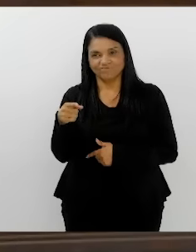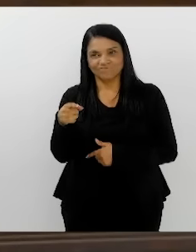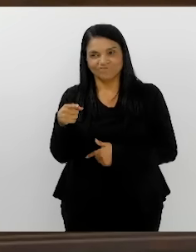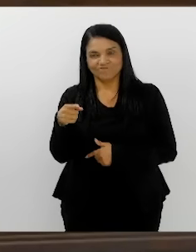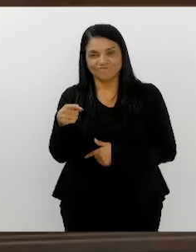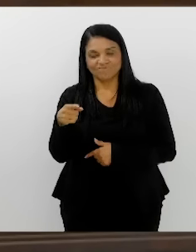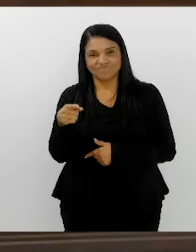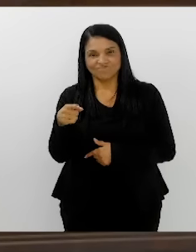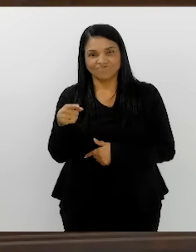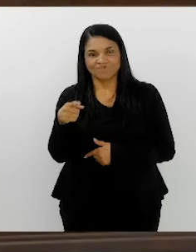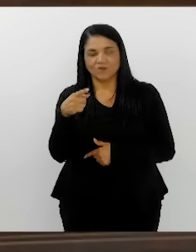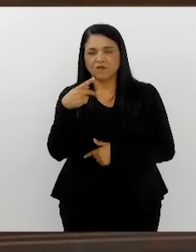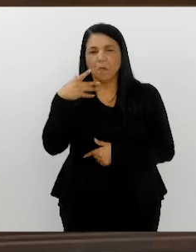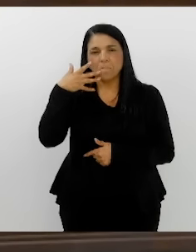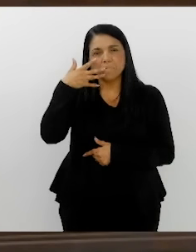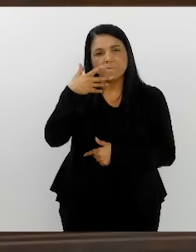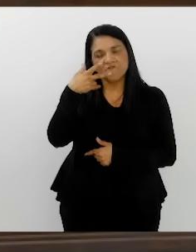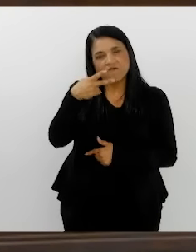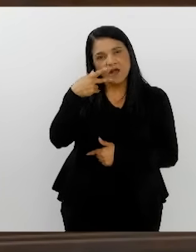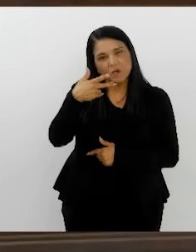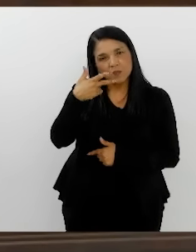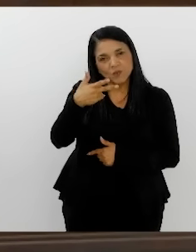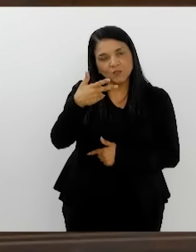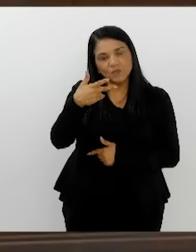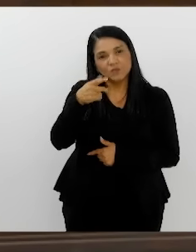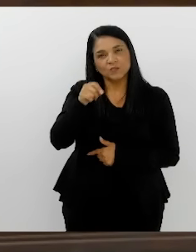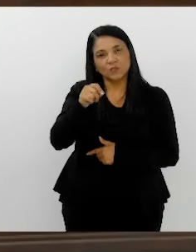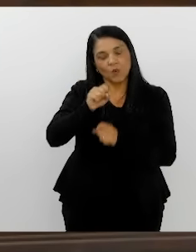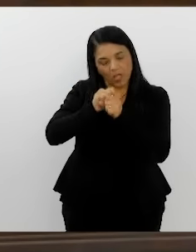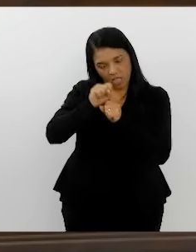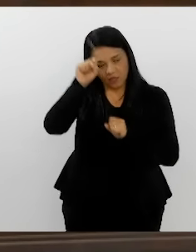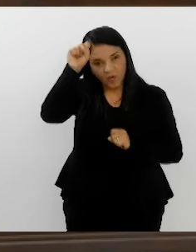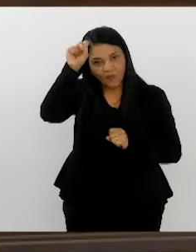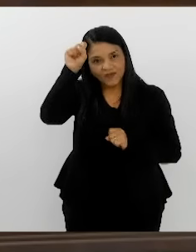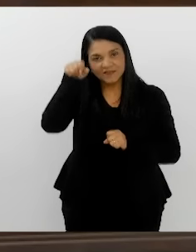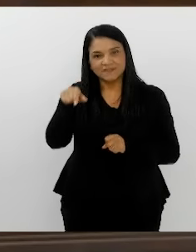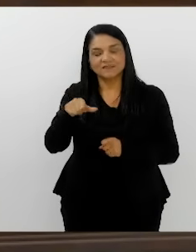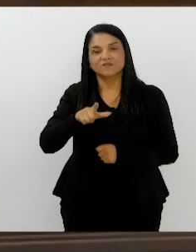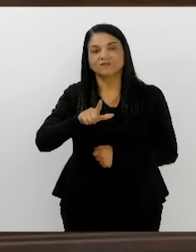Não falo do herói de Lepanto,